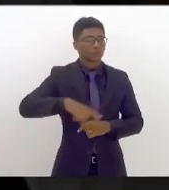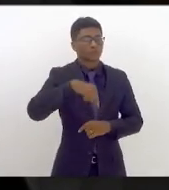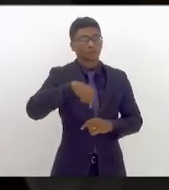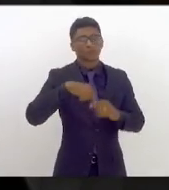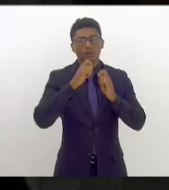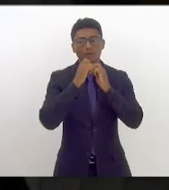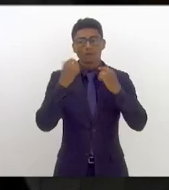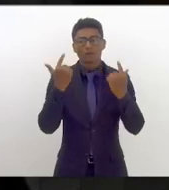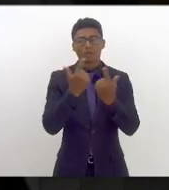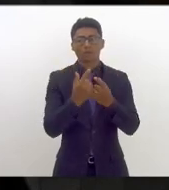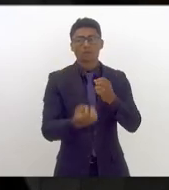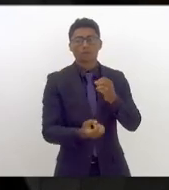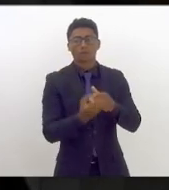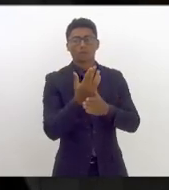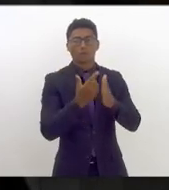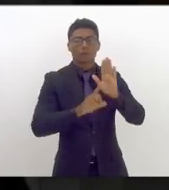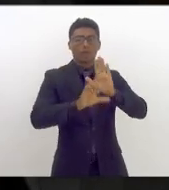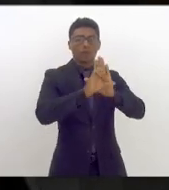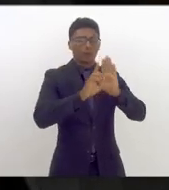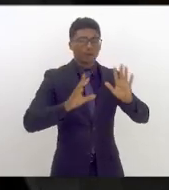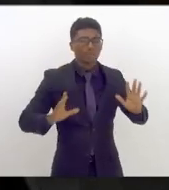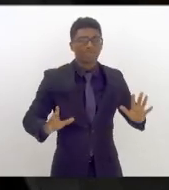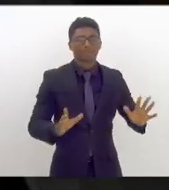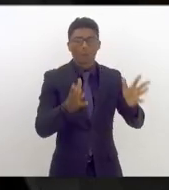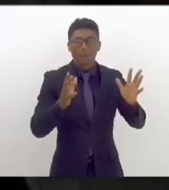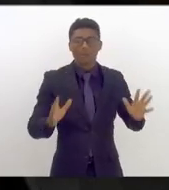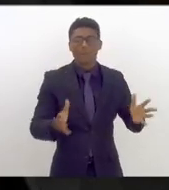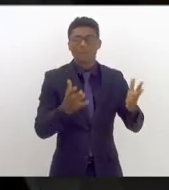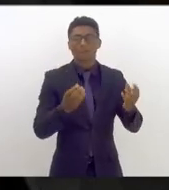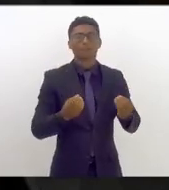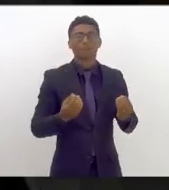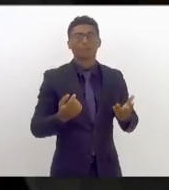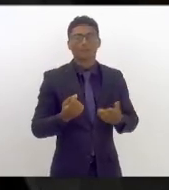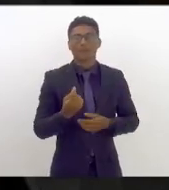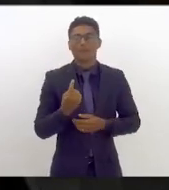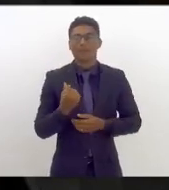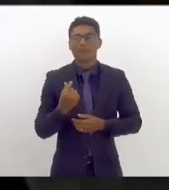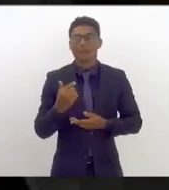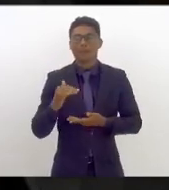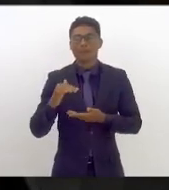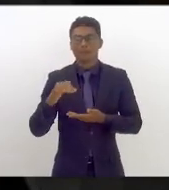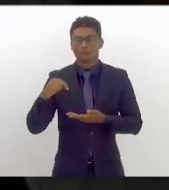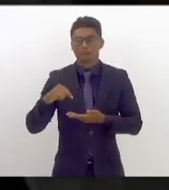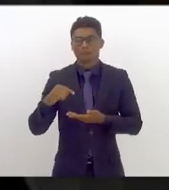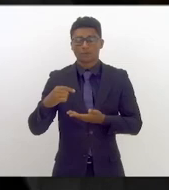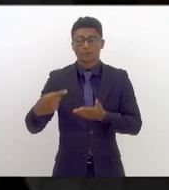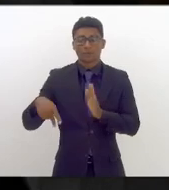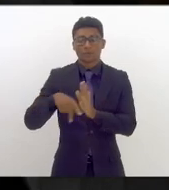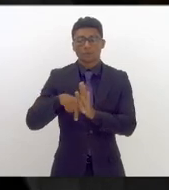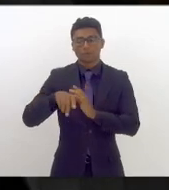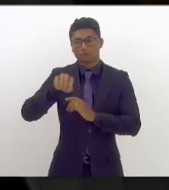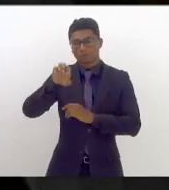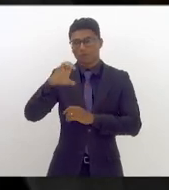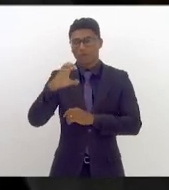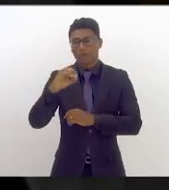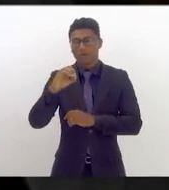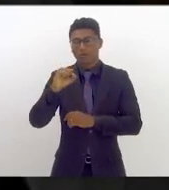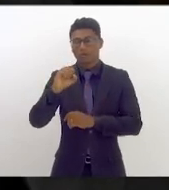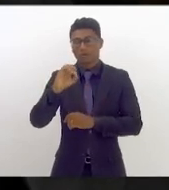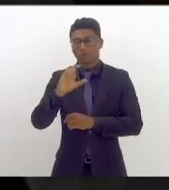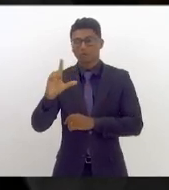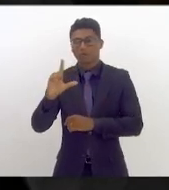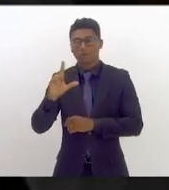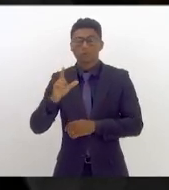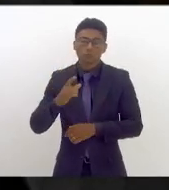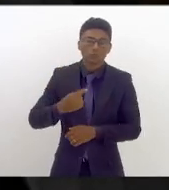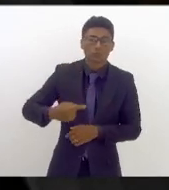uma lei de fomento ao fundo, num fundo estadual de fomento à Ecosol, a lei que estrutura o sistema estadual de Ecosol. Fomos